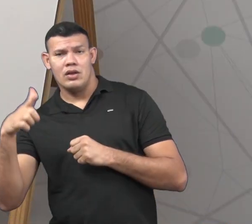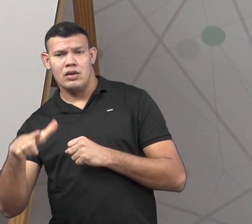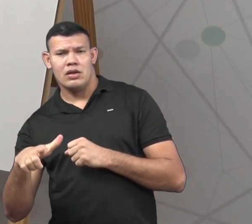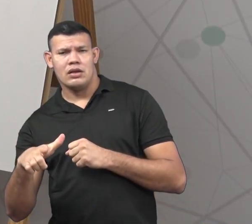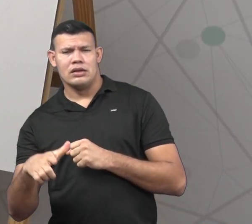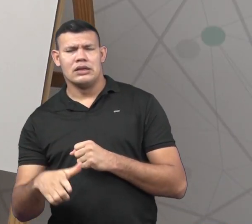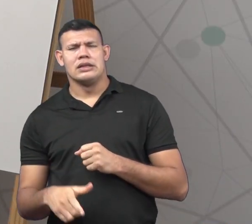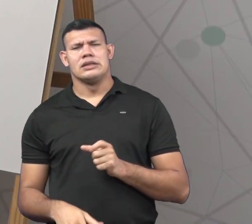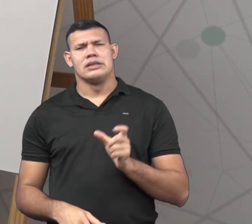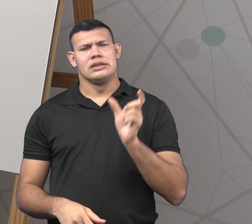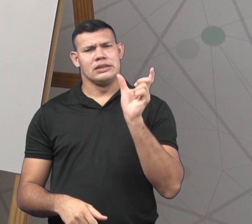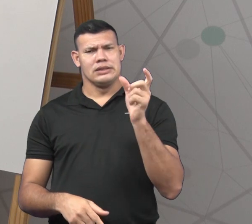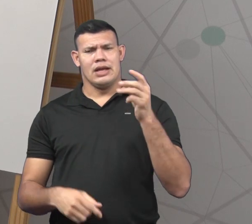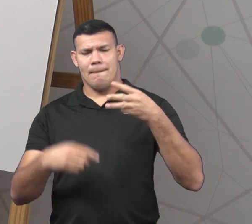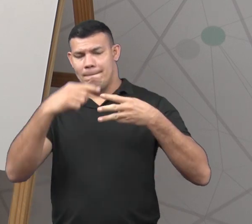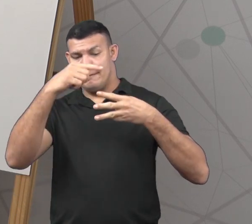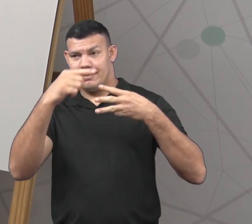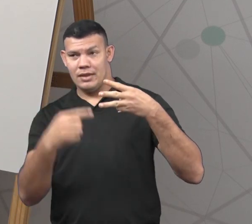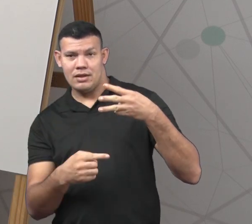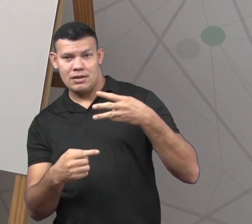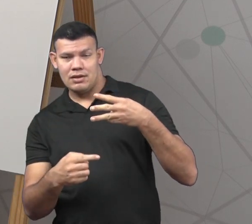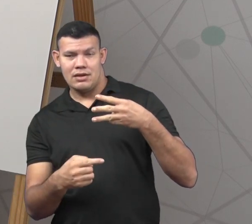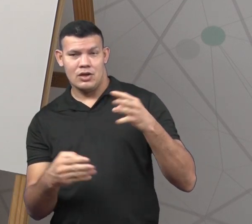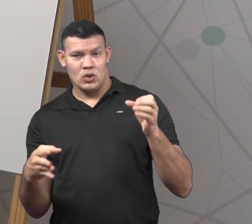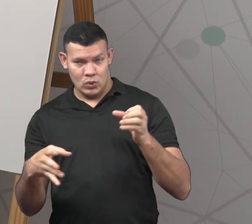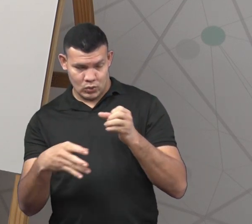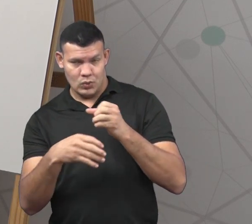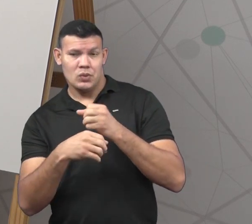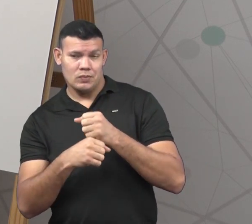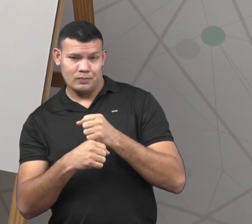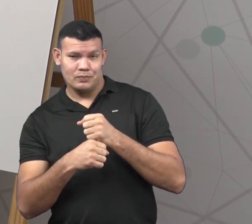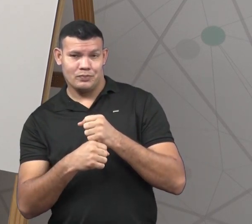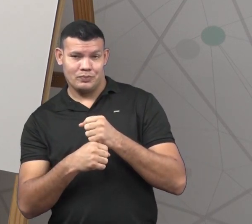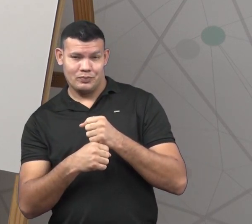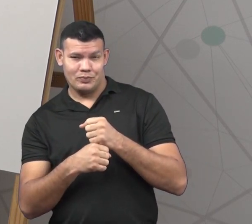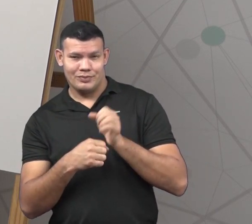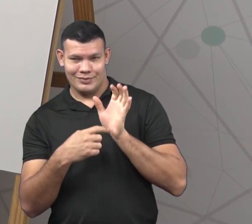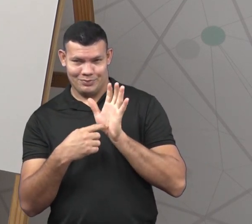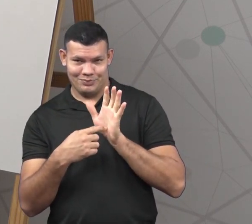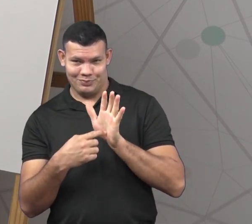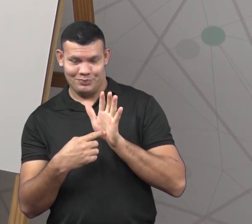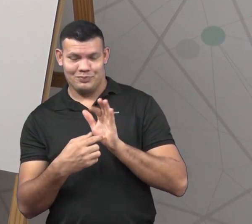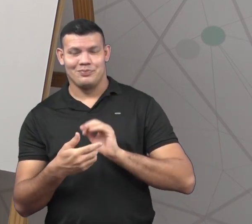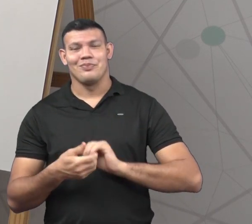nessa palavra, que juntando, ó, como mostra aí, ó,